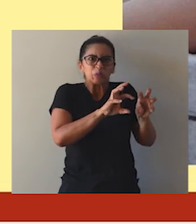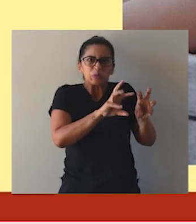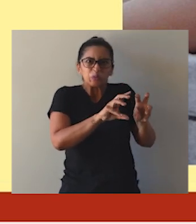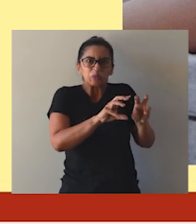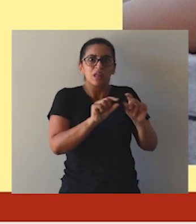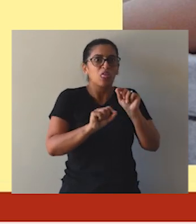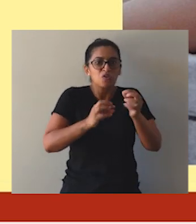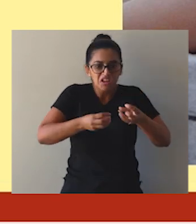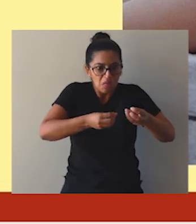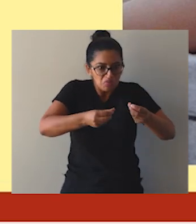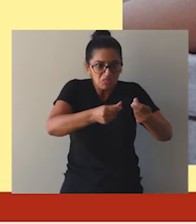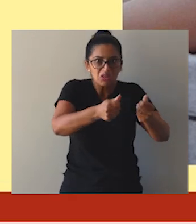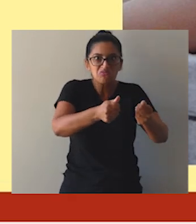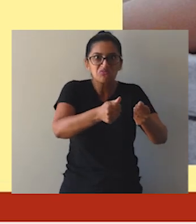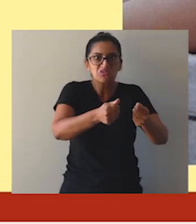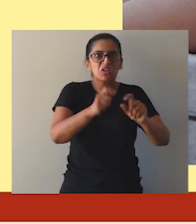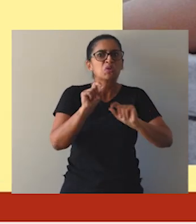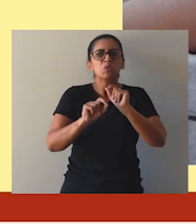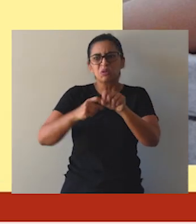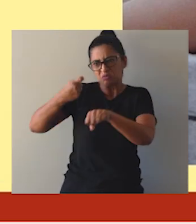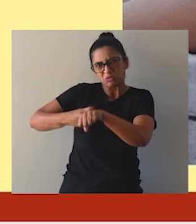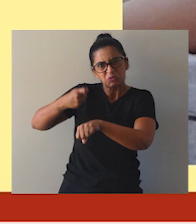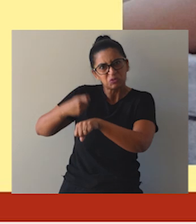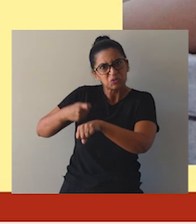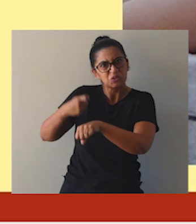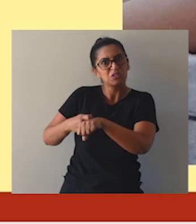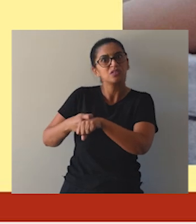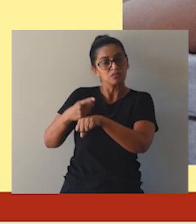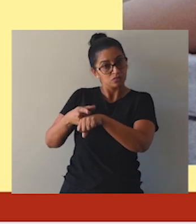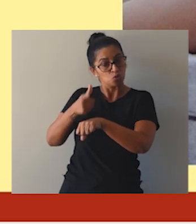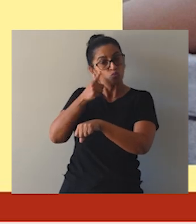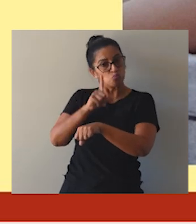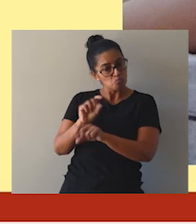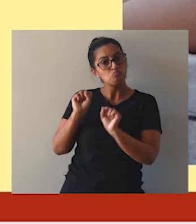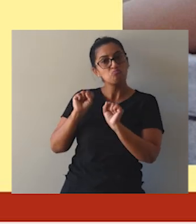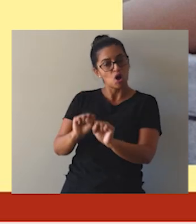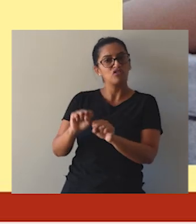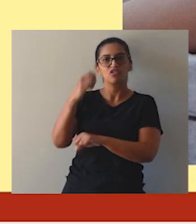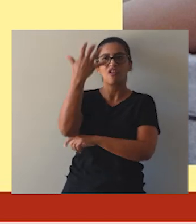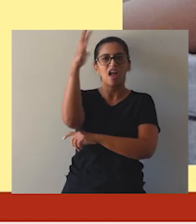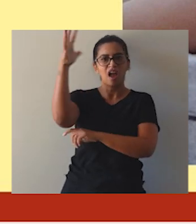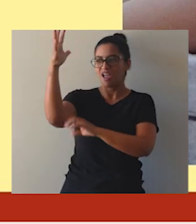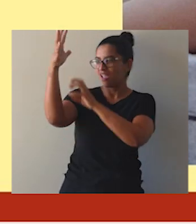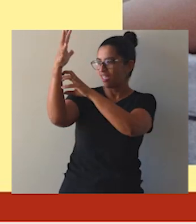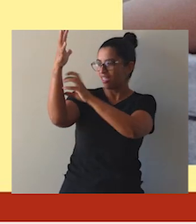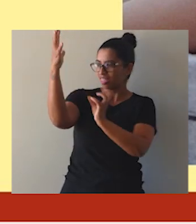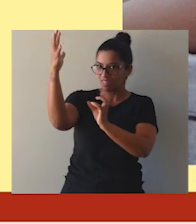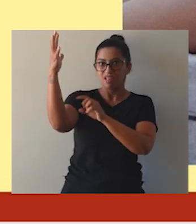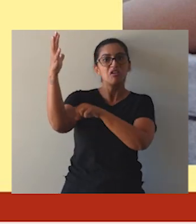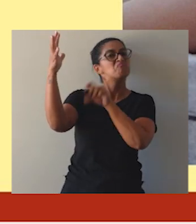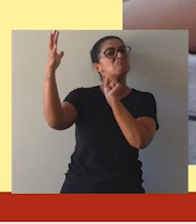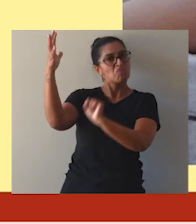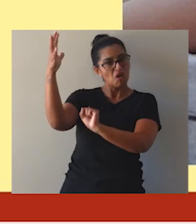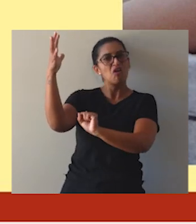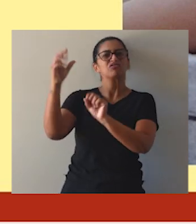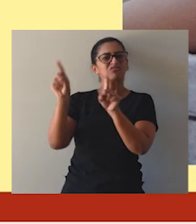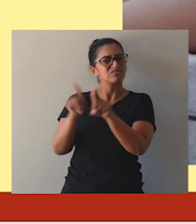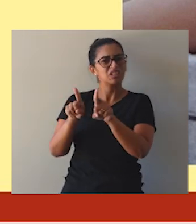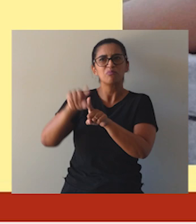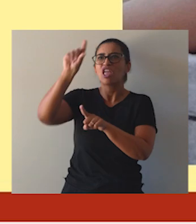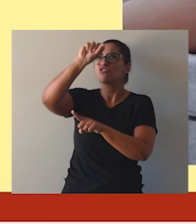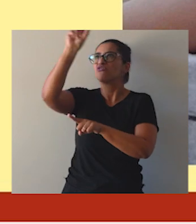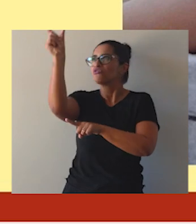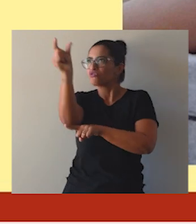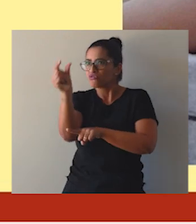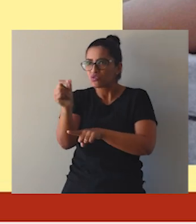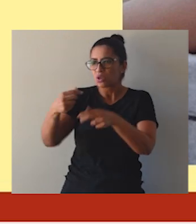de árvores, folhas de plantas. Então, são N possibilidades para trabalhar com a criança deficiente visual